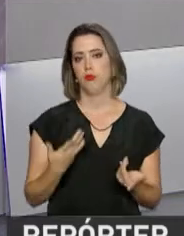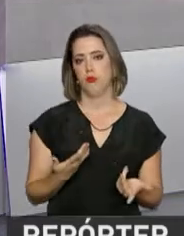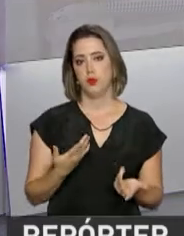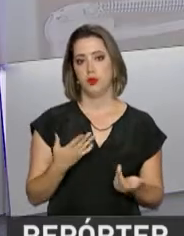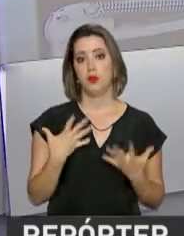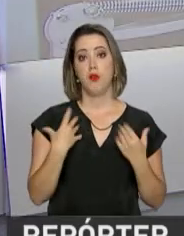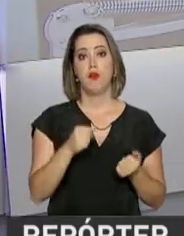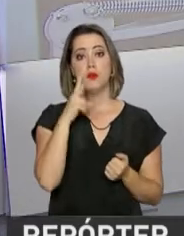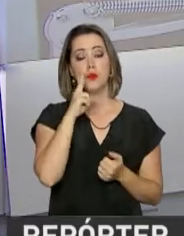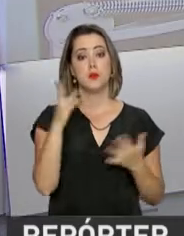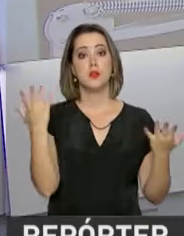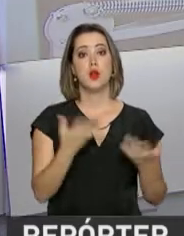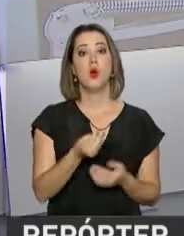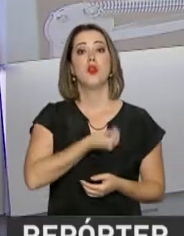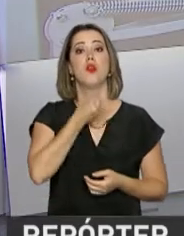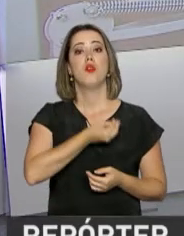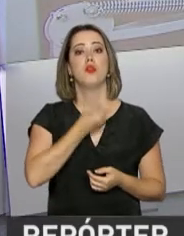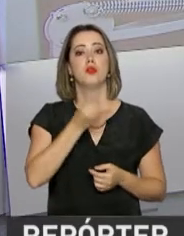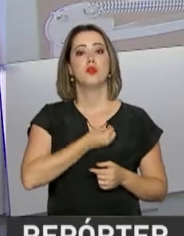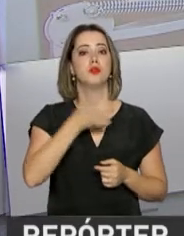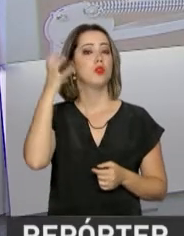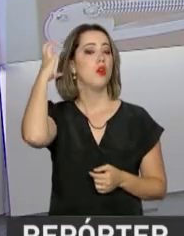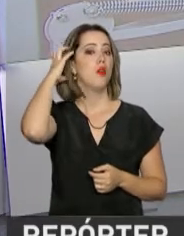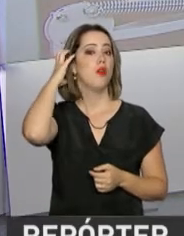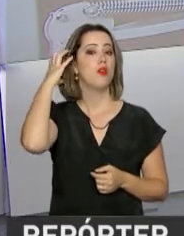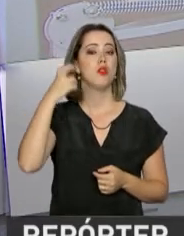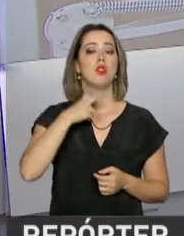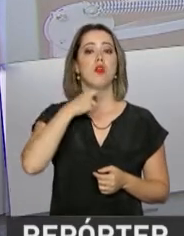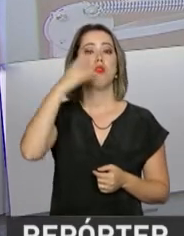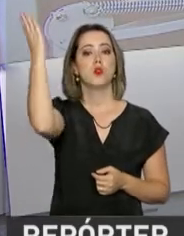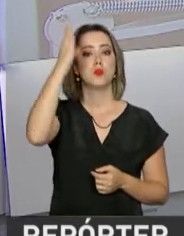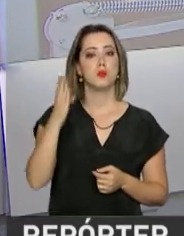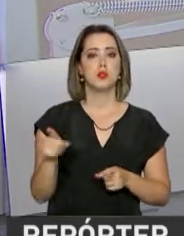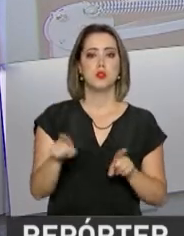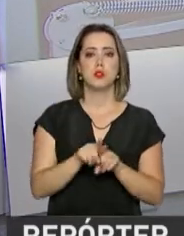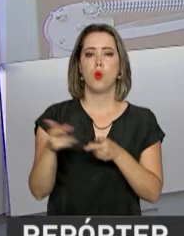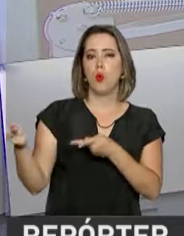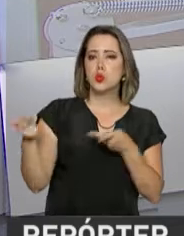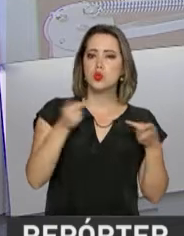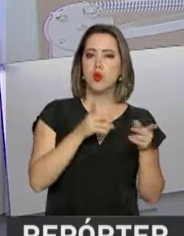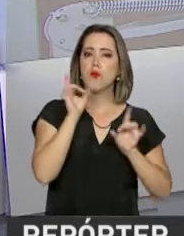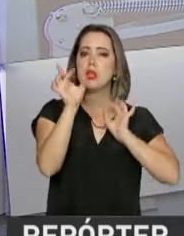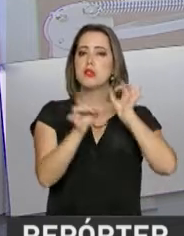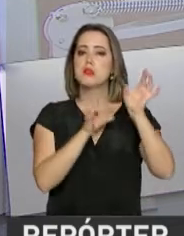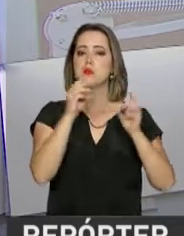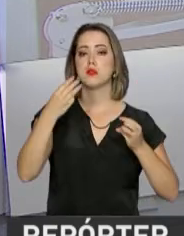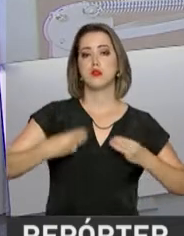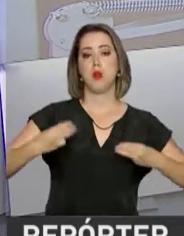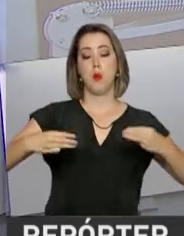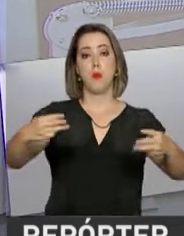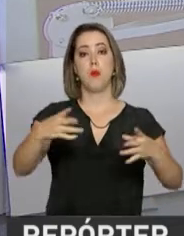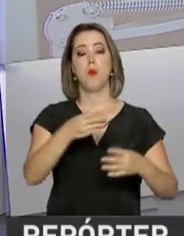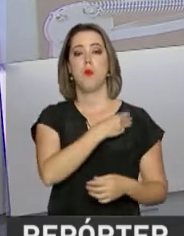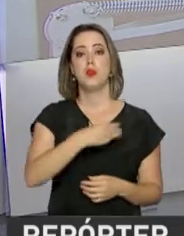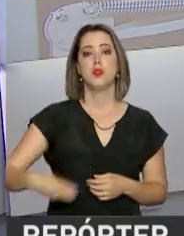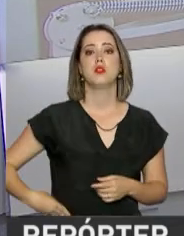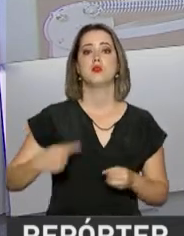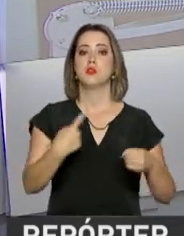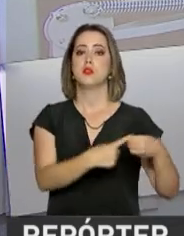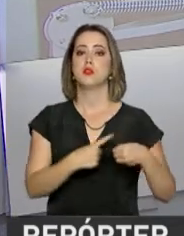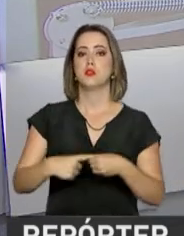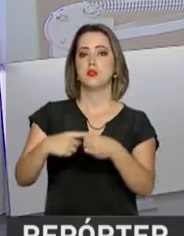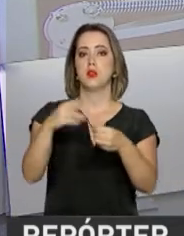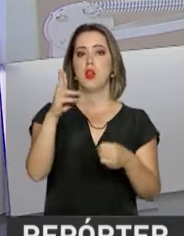nós vamos ver um trecho ao vivo do programa de rádio A Voz do Brasil, que hoje tem como convidado especial o ministro das Cidades, Bruno